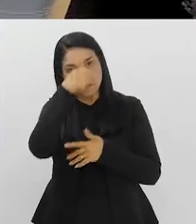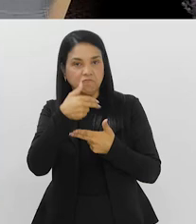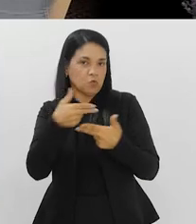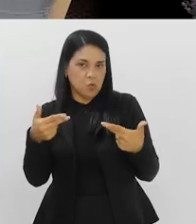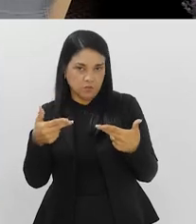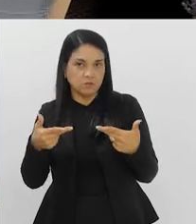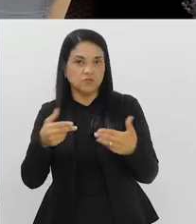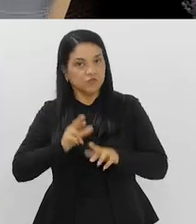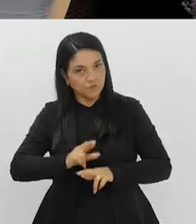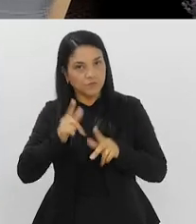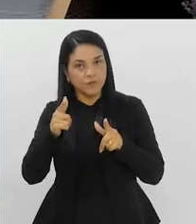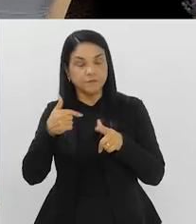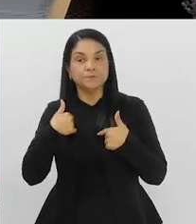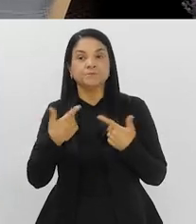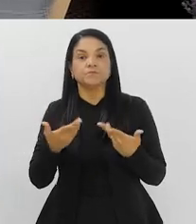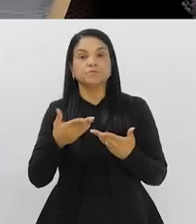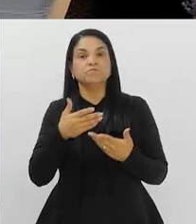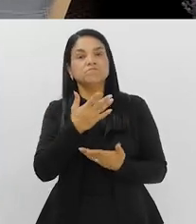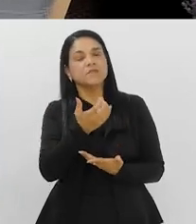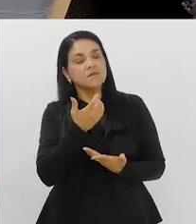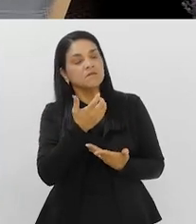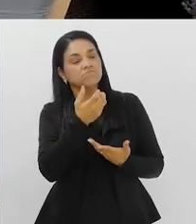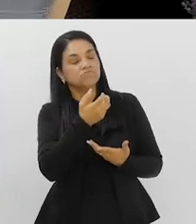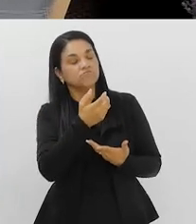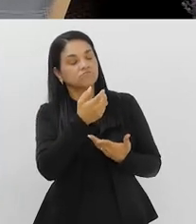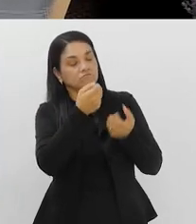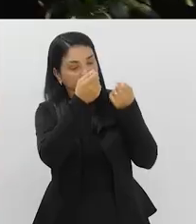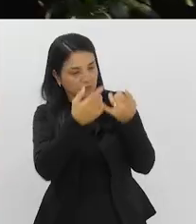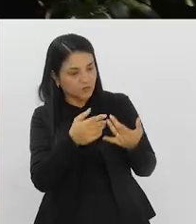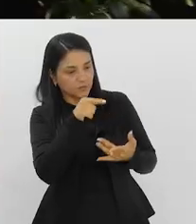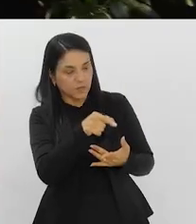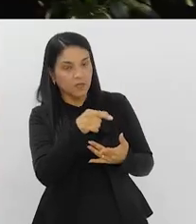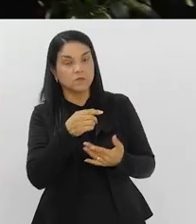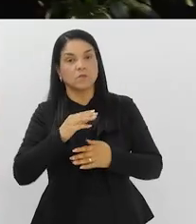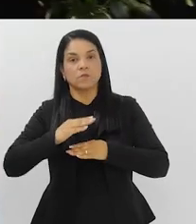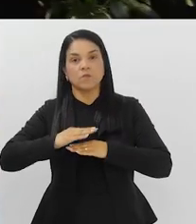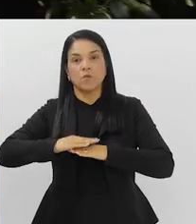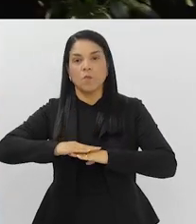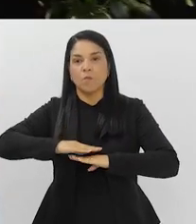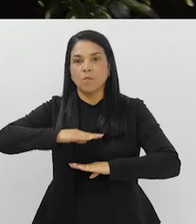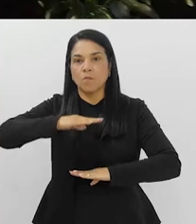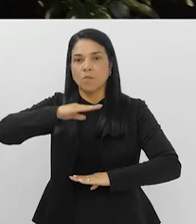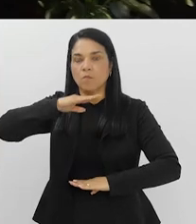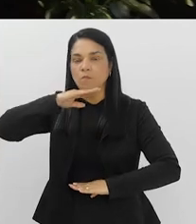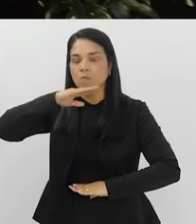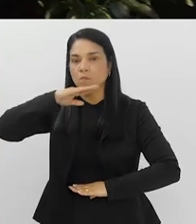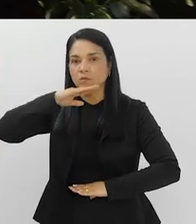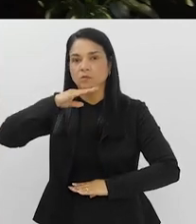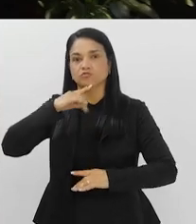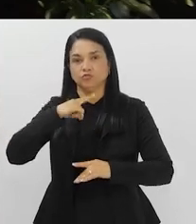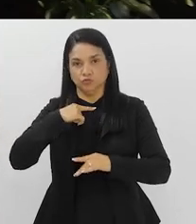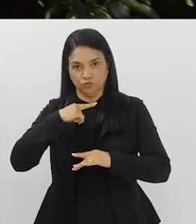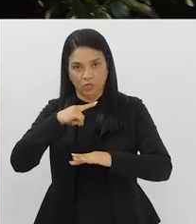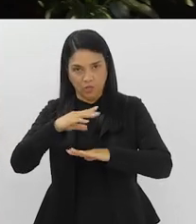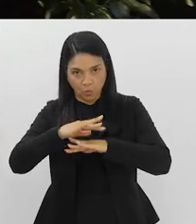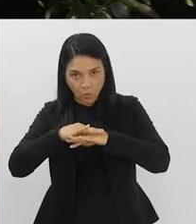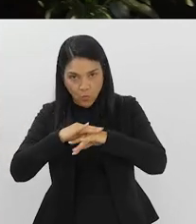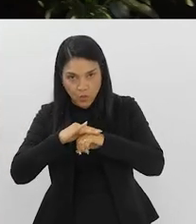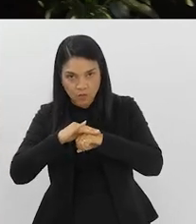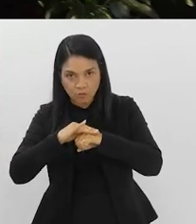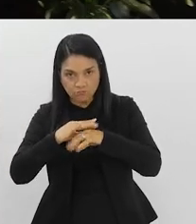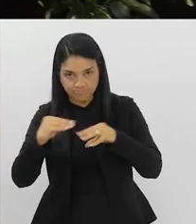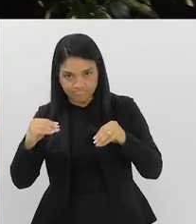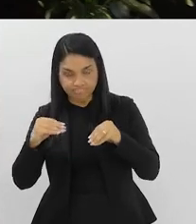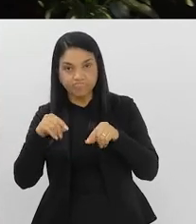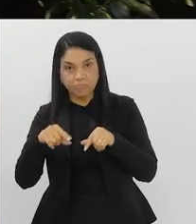outras coisas. Eu gostaria, então, de saber do senhor se o burnout tem cura ou ele tem algumas coisas que